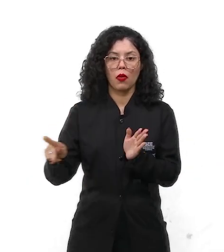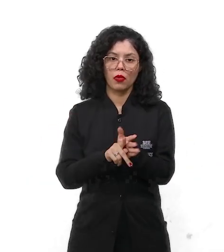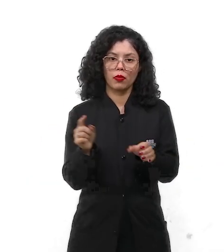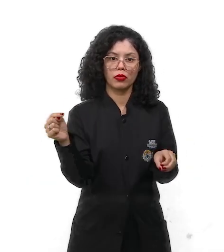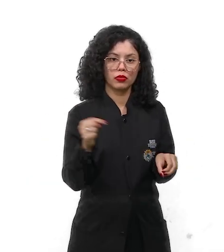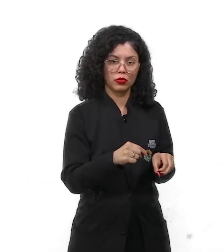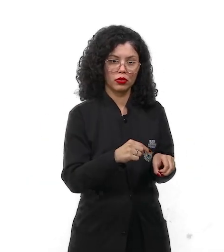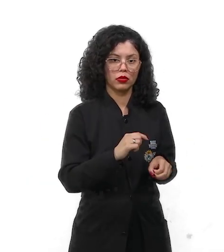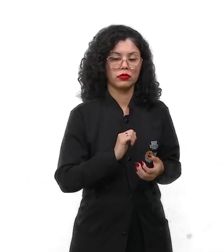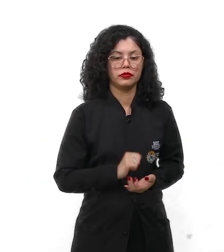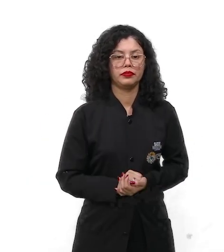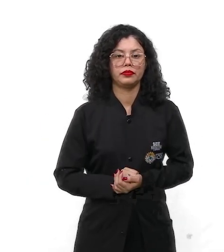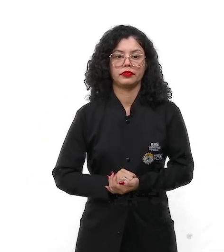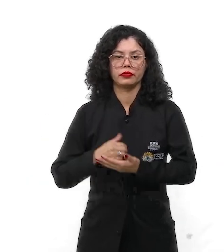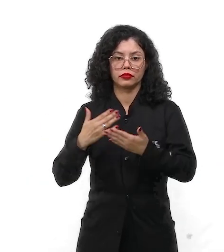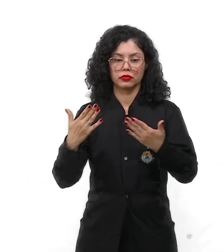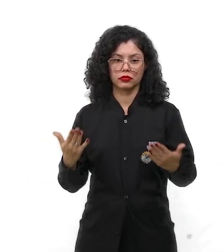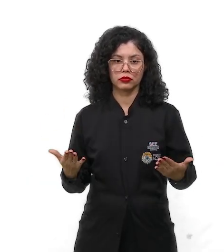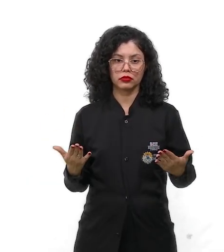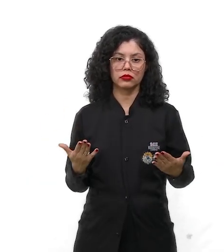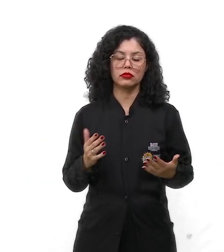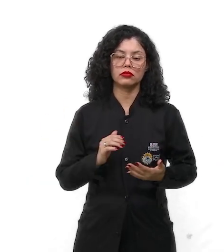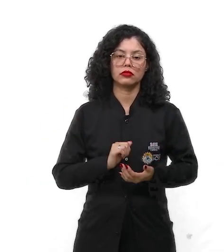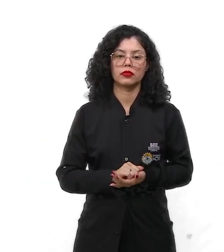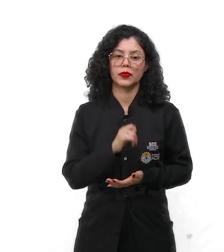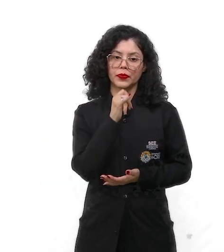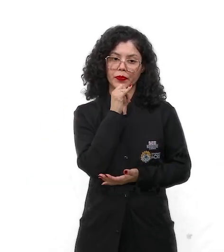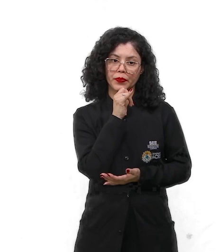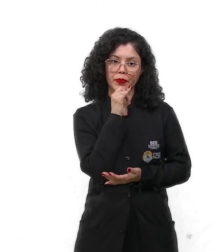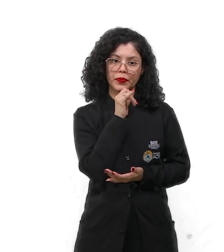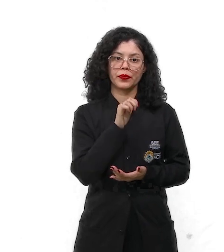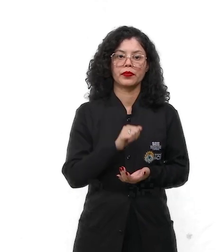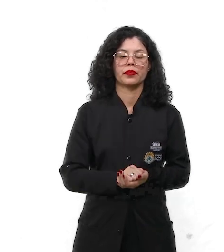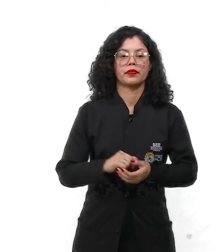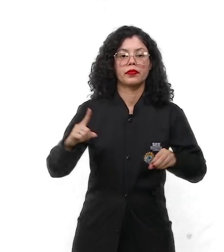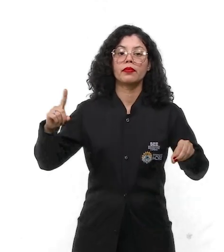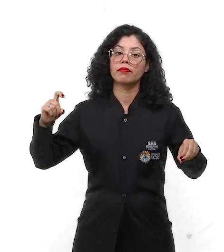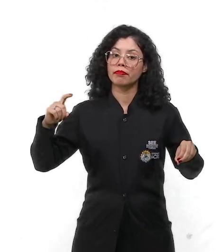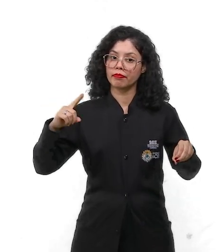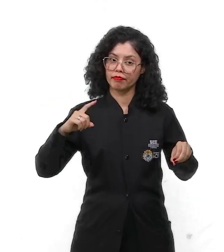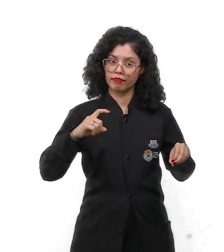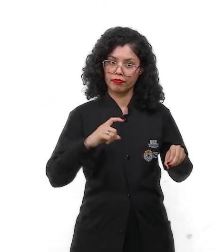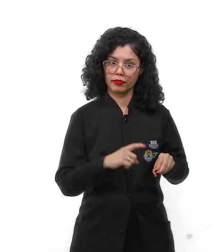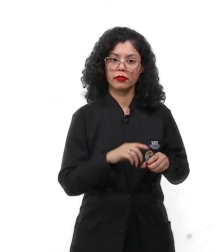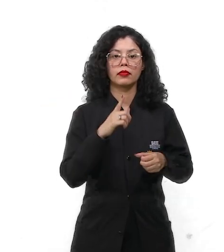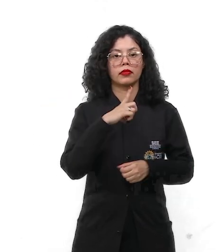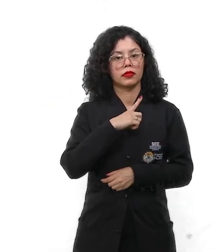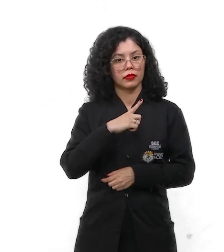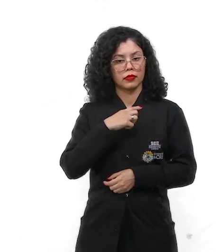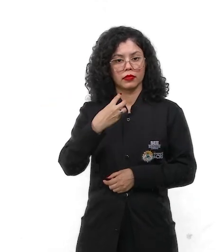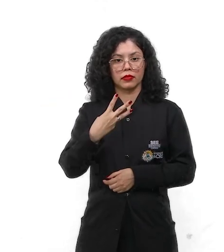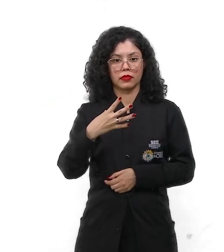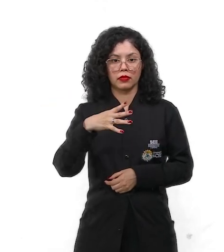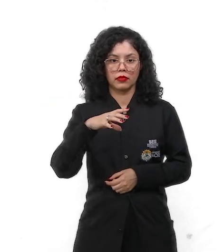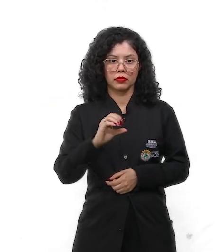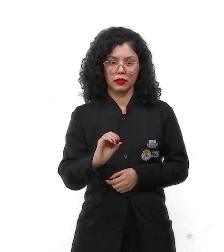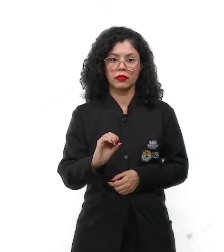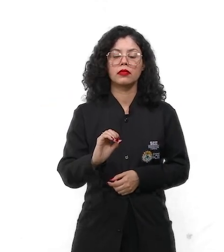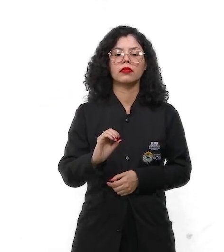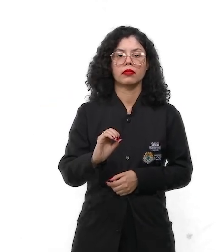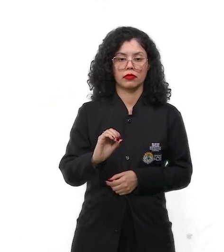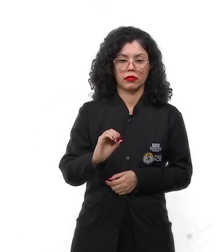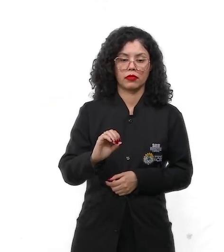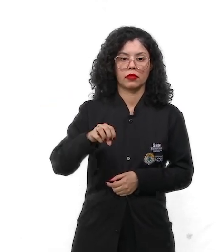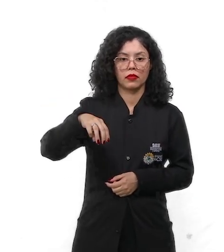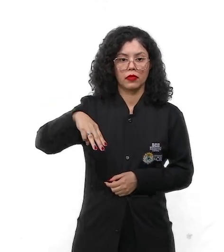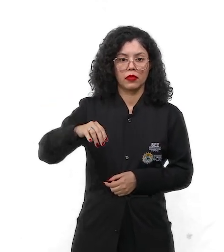tem várias numa célula. Tá? Por exemplo, no espermatozoide, existe 30 mitocôndrias só